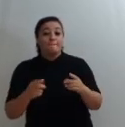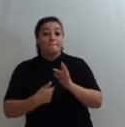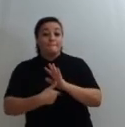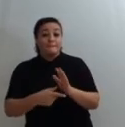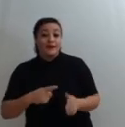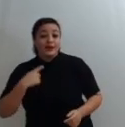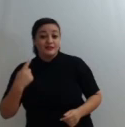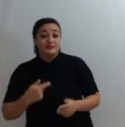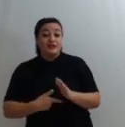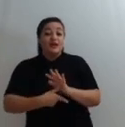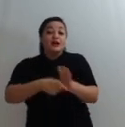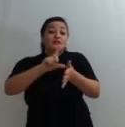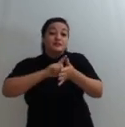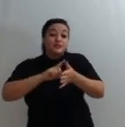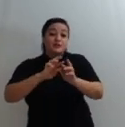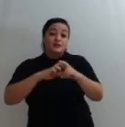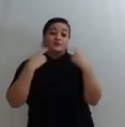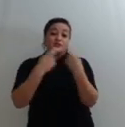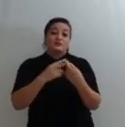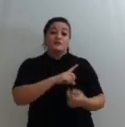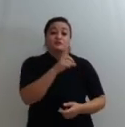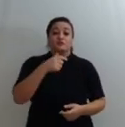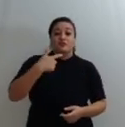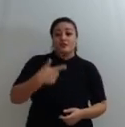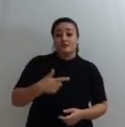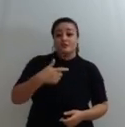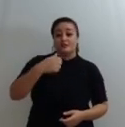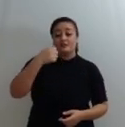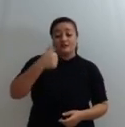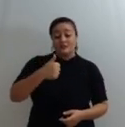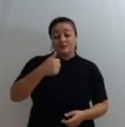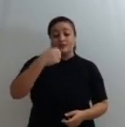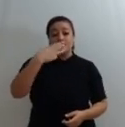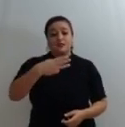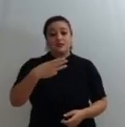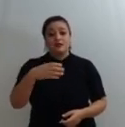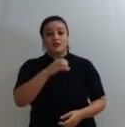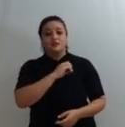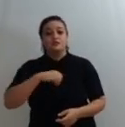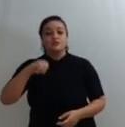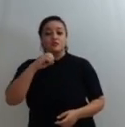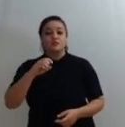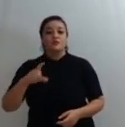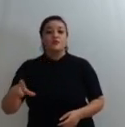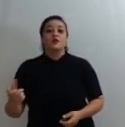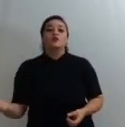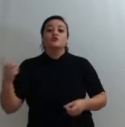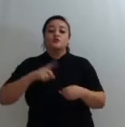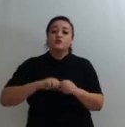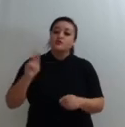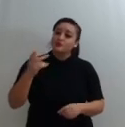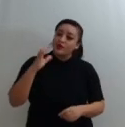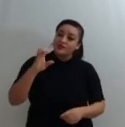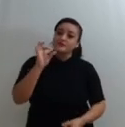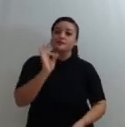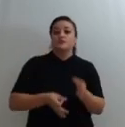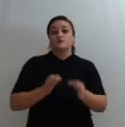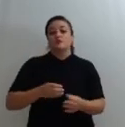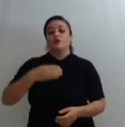turma, no dia 13 de outubro, eu trouxe um HC para julgamento, o